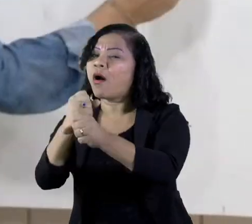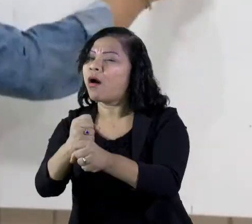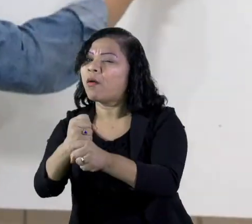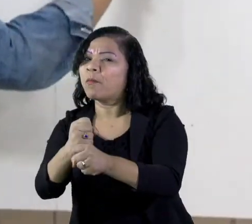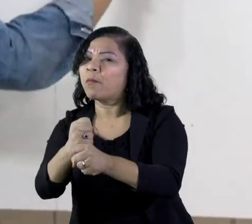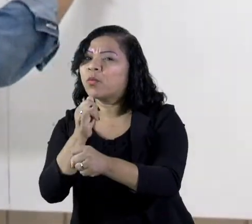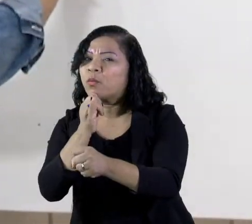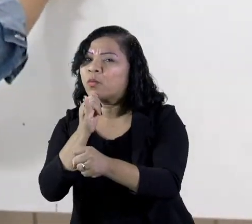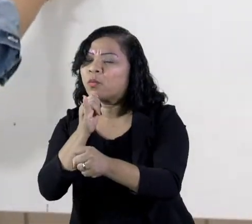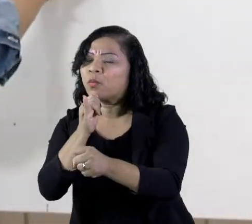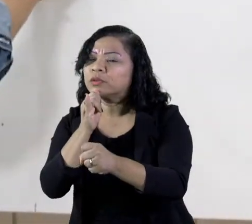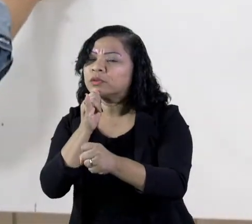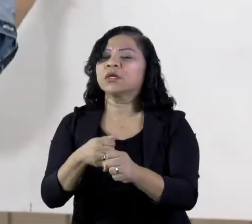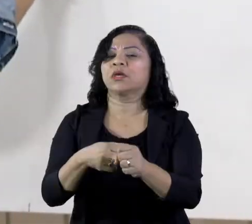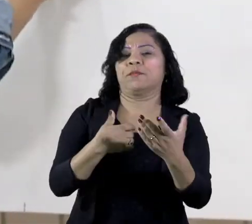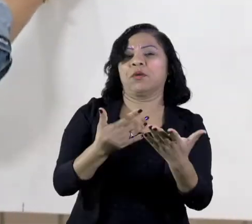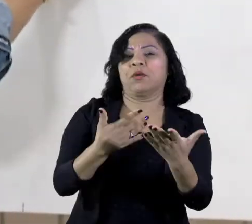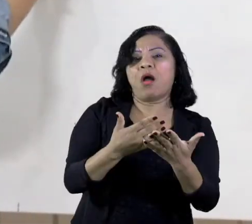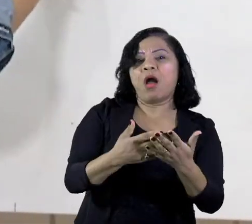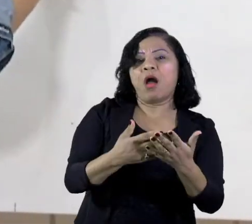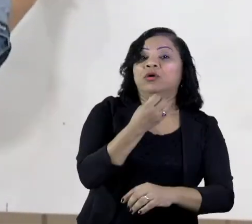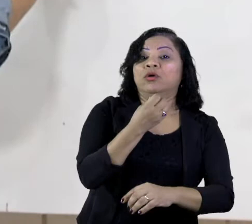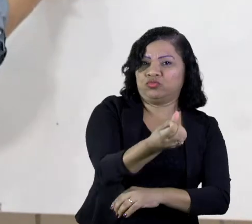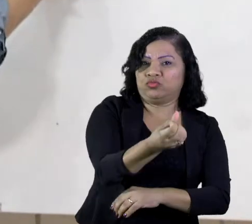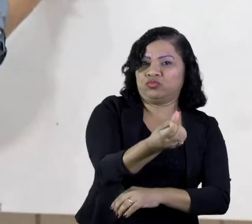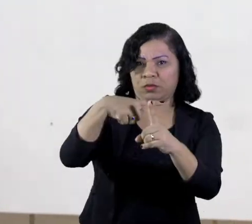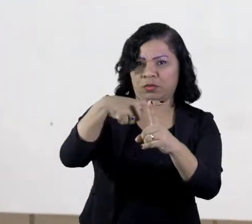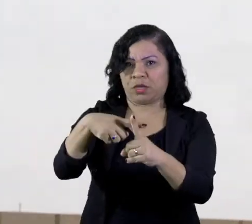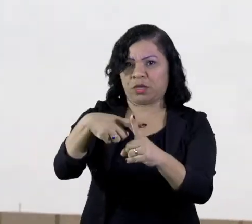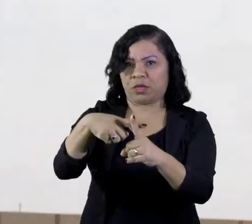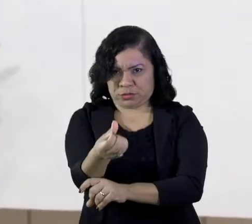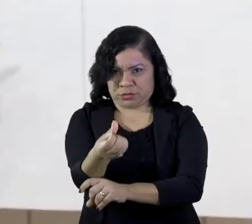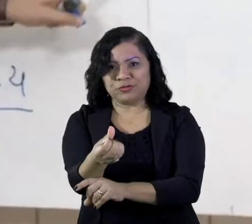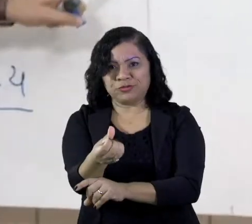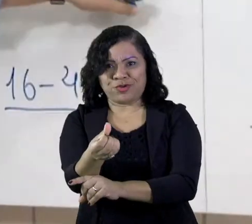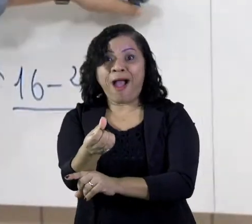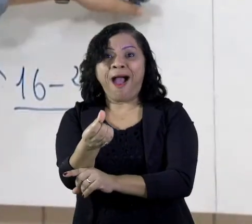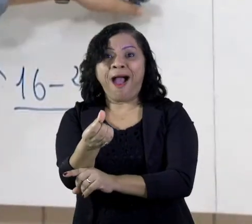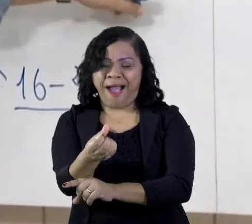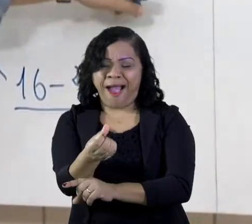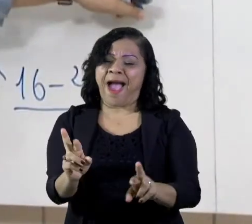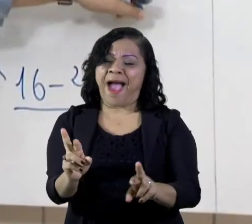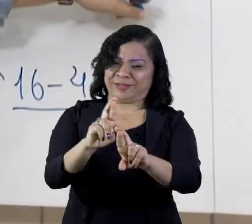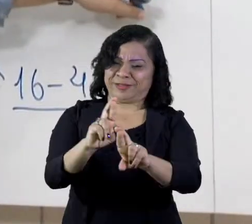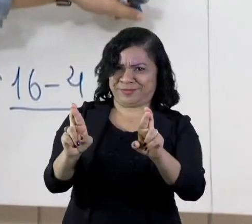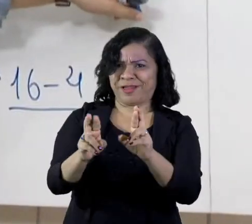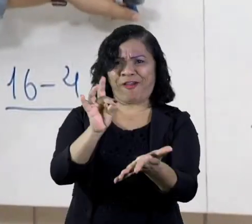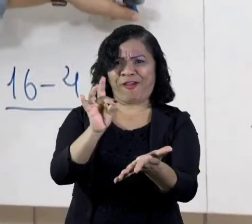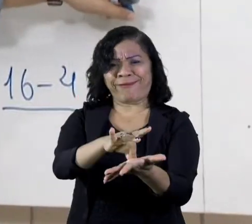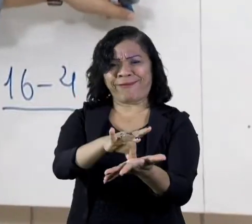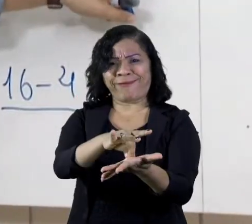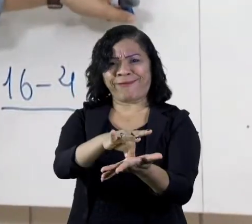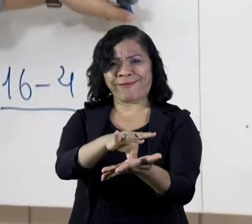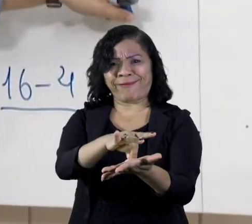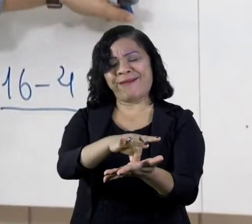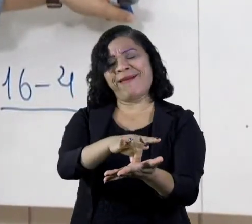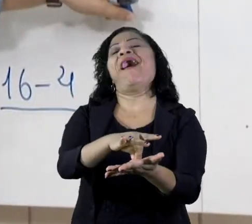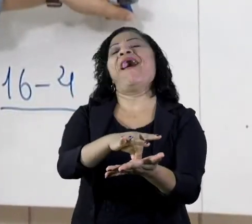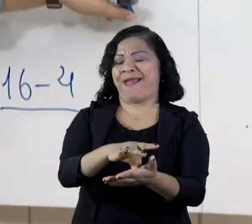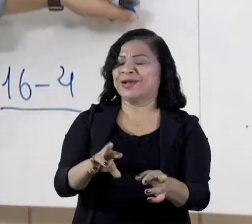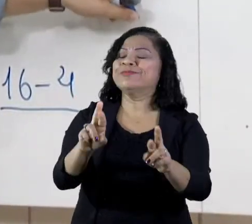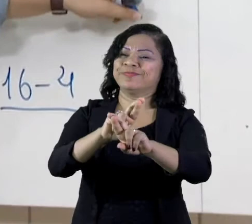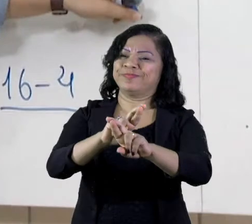exemplo, 6 mais 6. Essa relação aqui, ela é verdadeira? Ela é uma